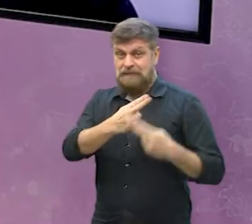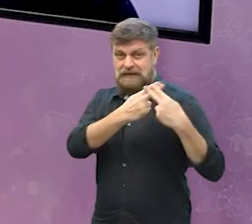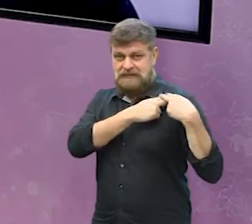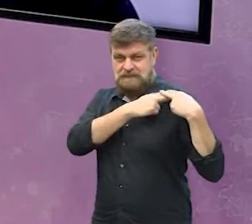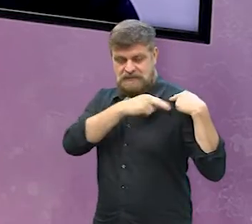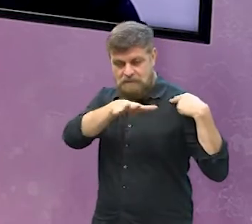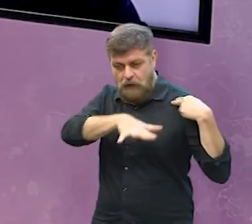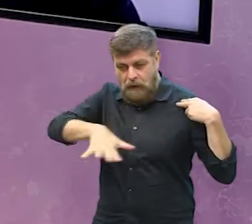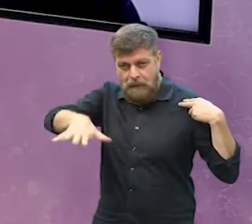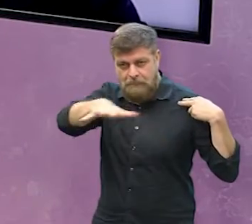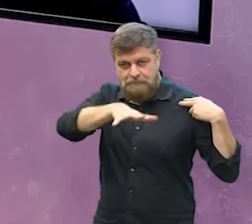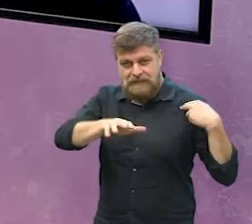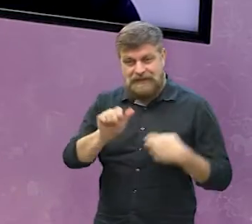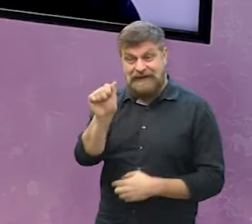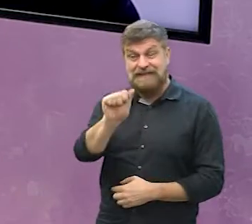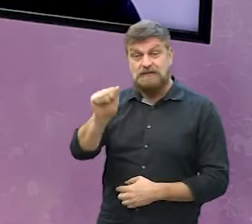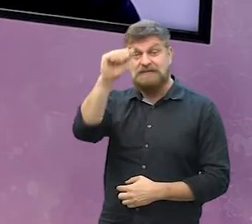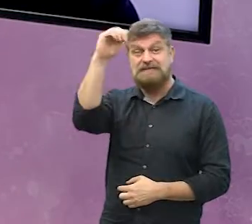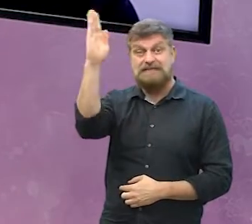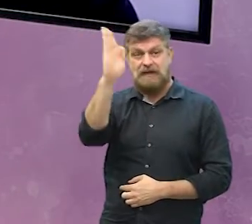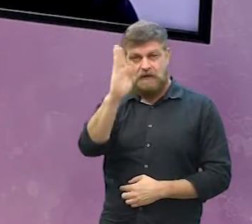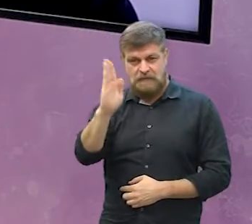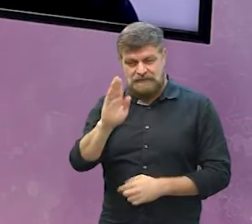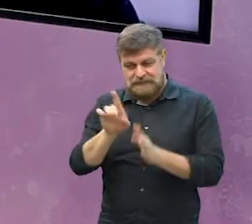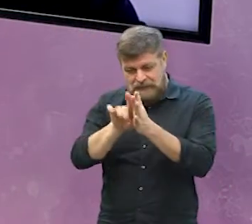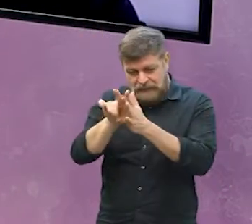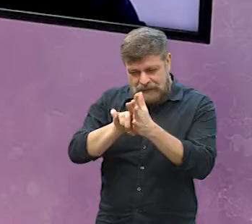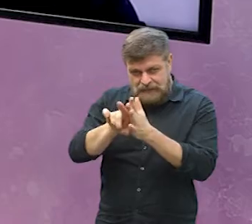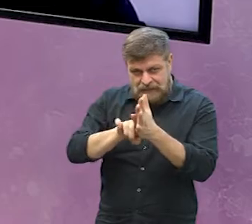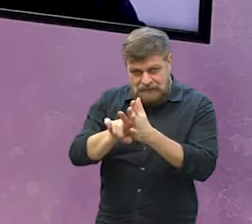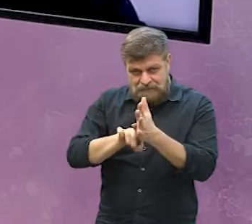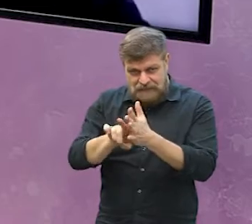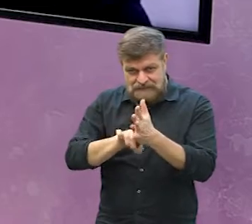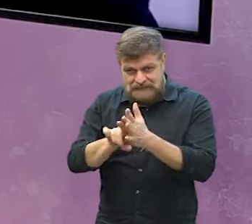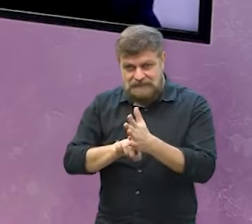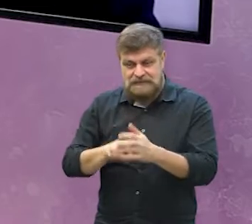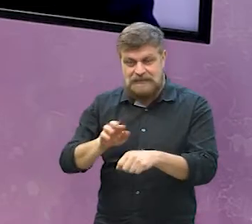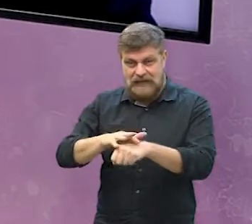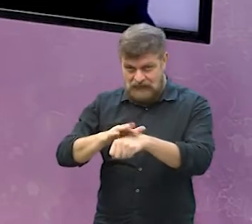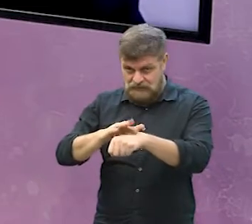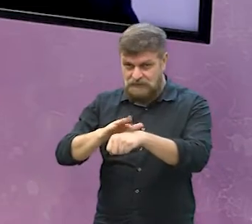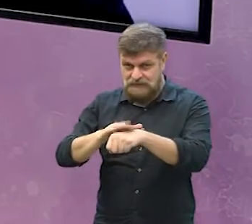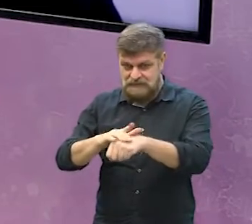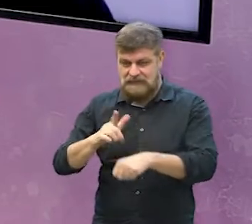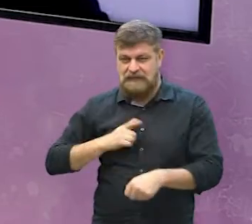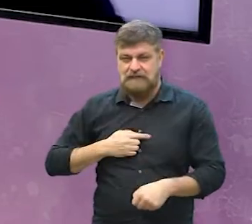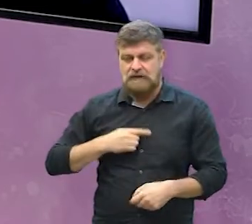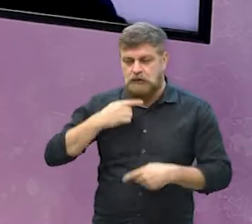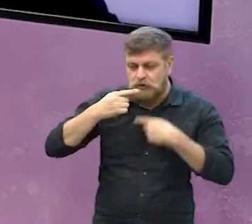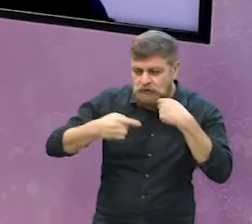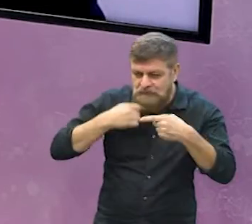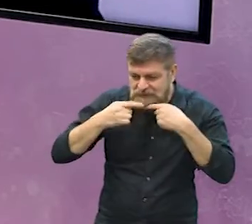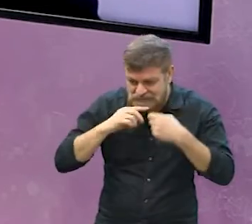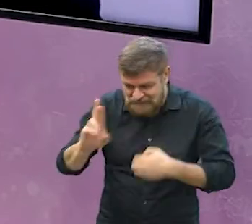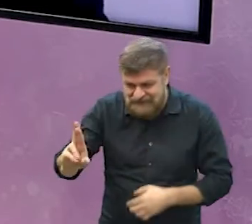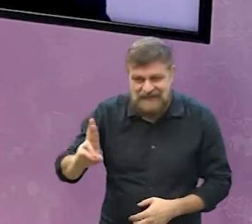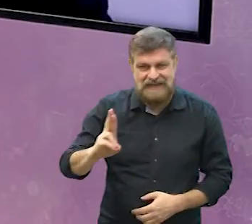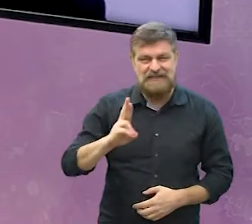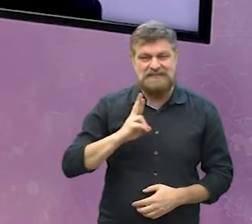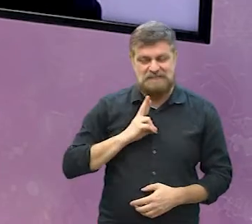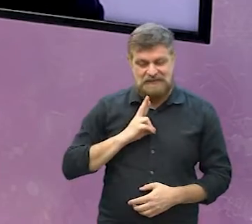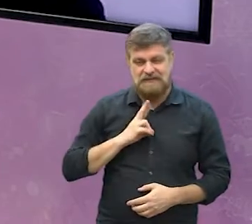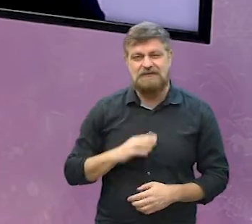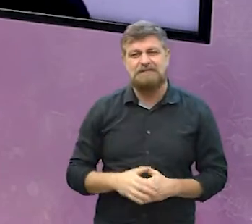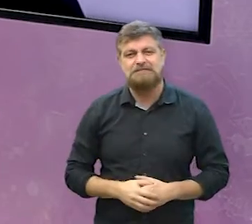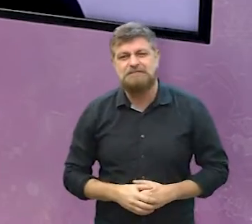do Departamento Científico de Asma da Associação Brasileira de Alergia e Imunologia, ele que está aí tirando todas as dúvidas